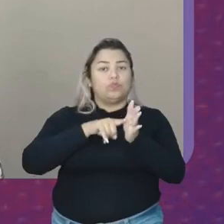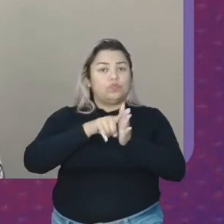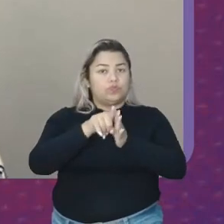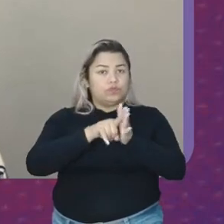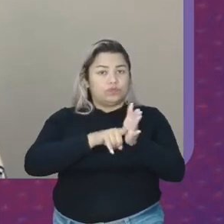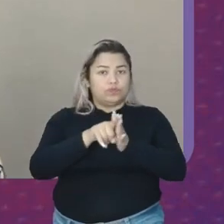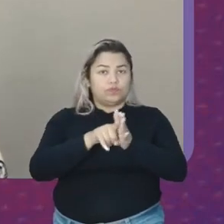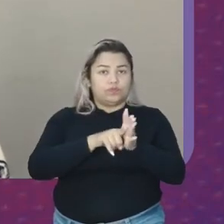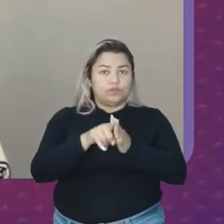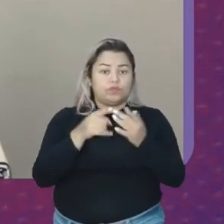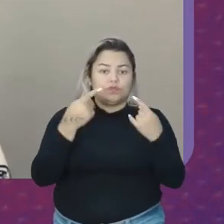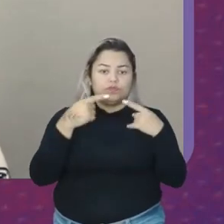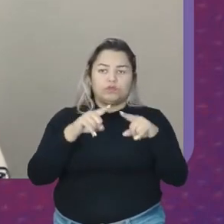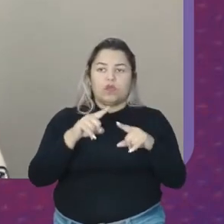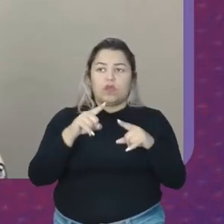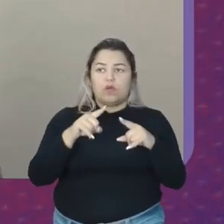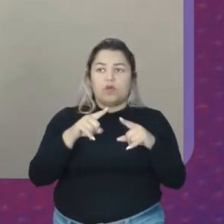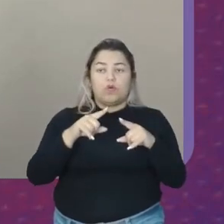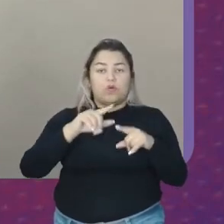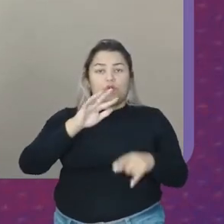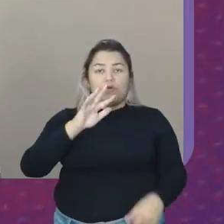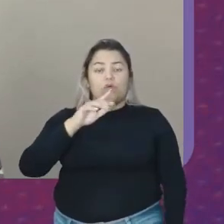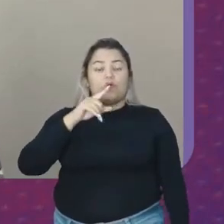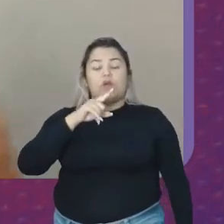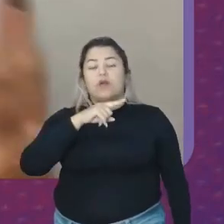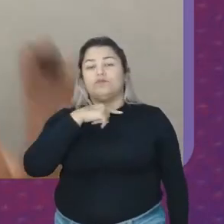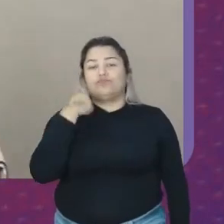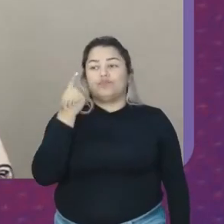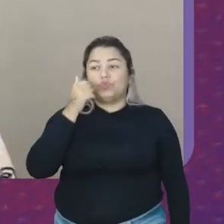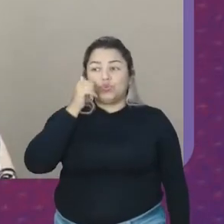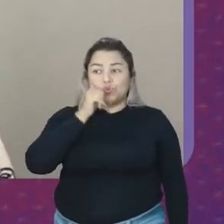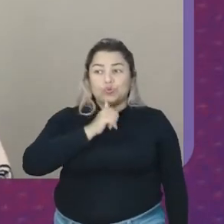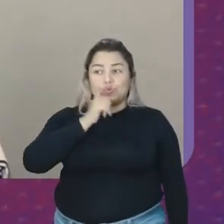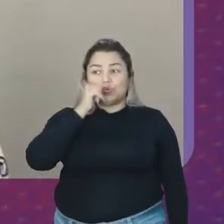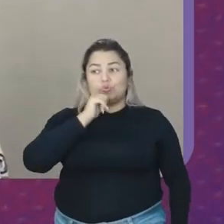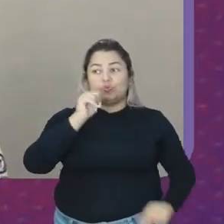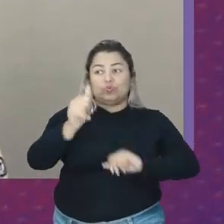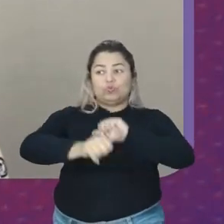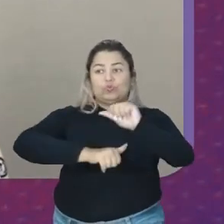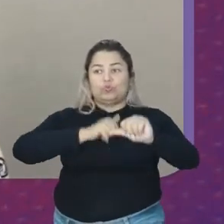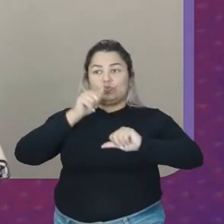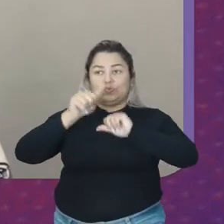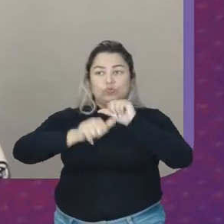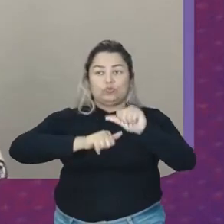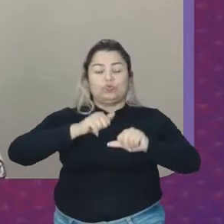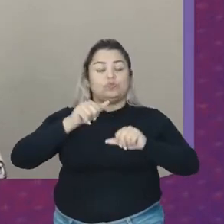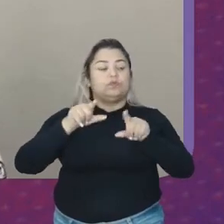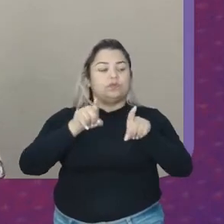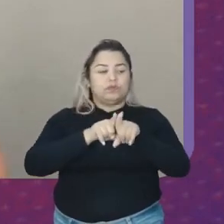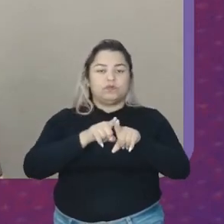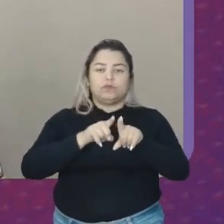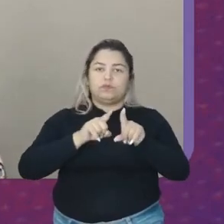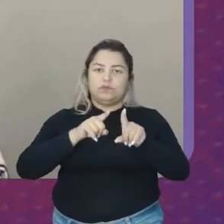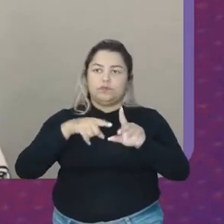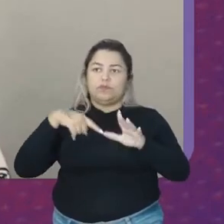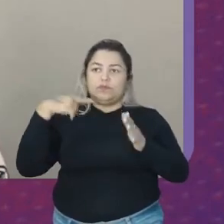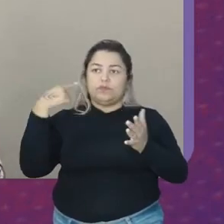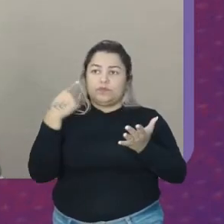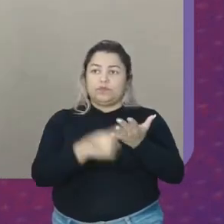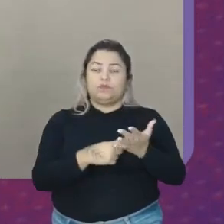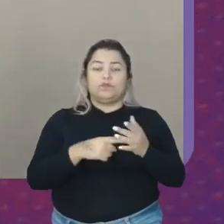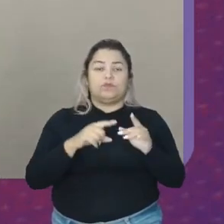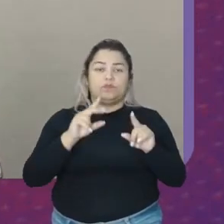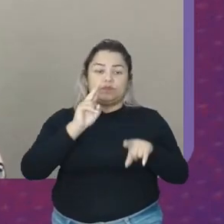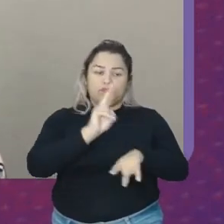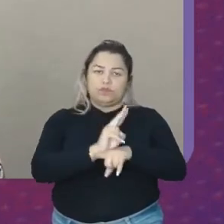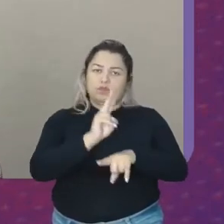Enfrentamento ao Feminicídio, agora transformado gradualmente em Pacto Nacional de